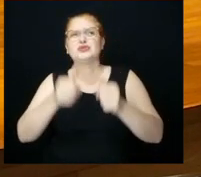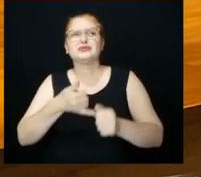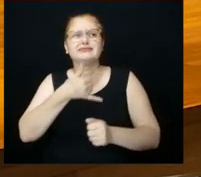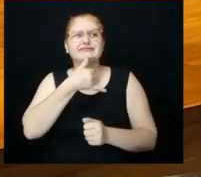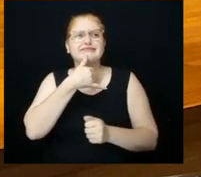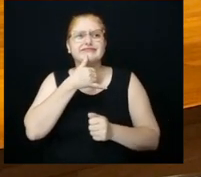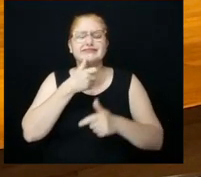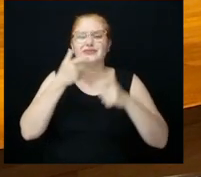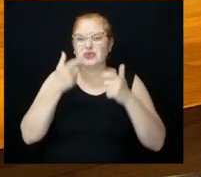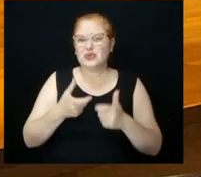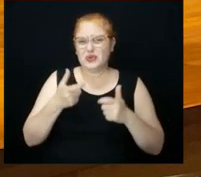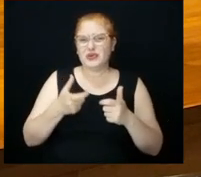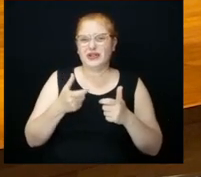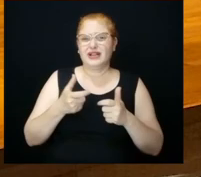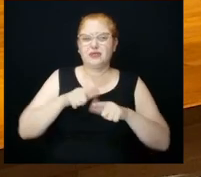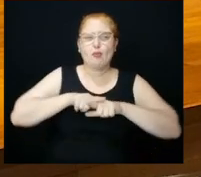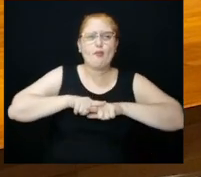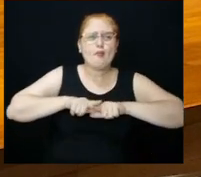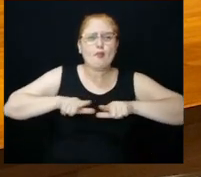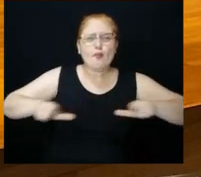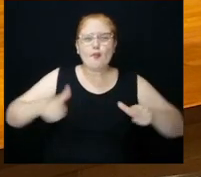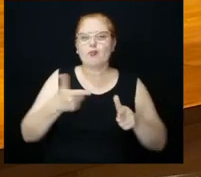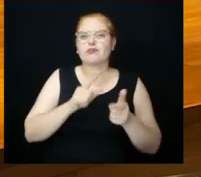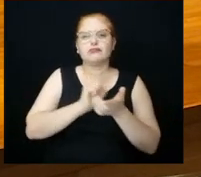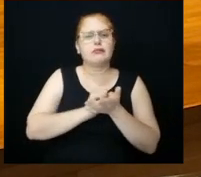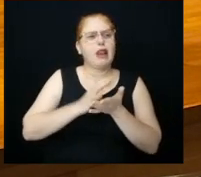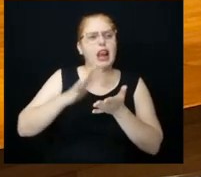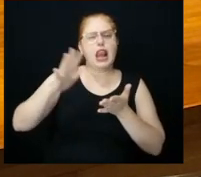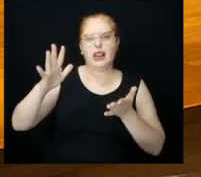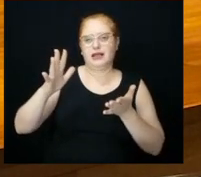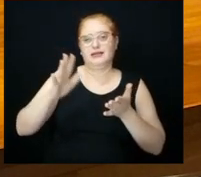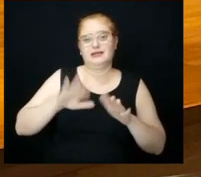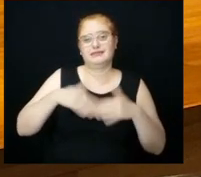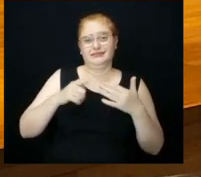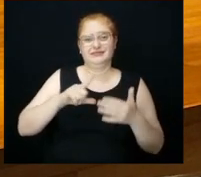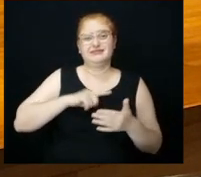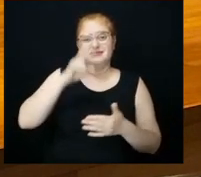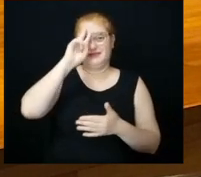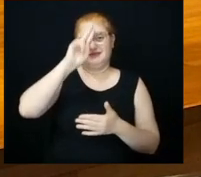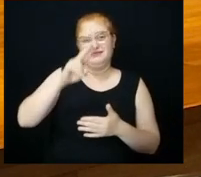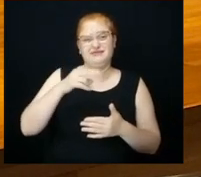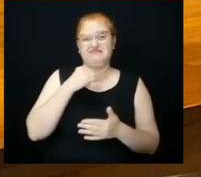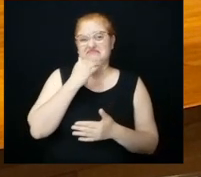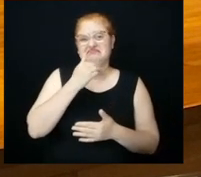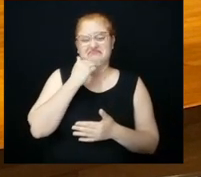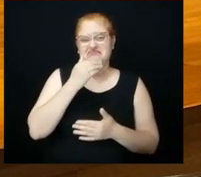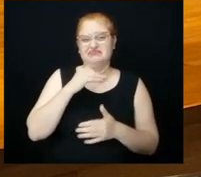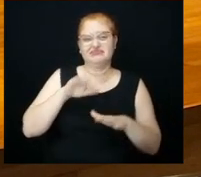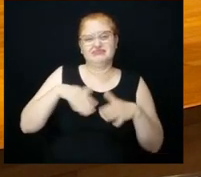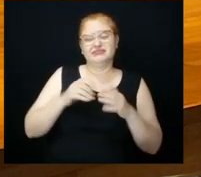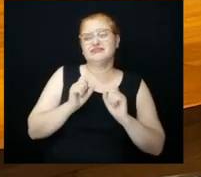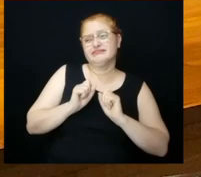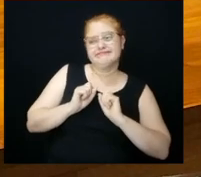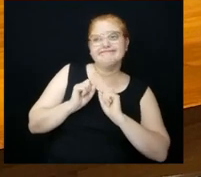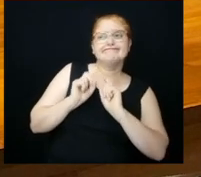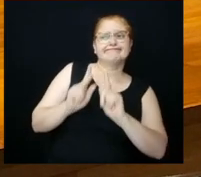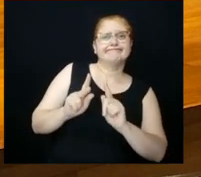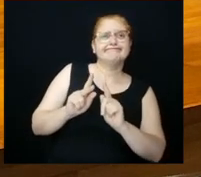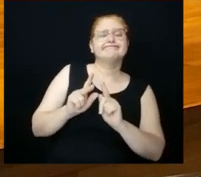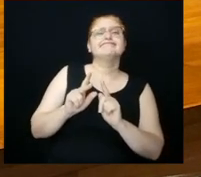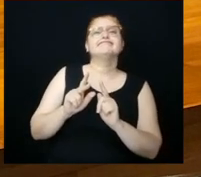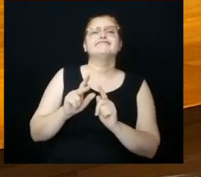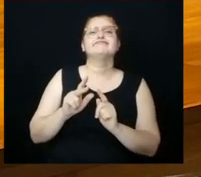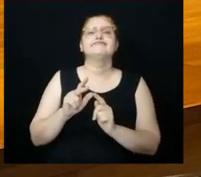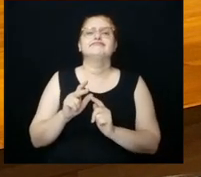Naquele território, tão despido de brilho, ter razão é algo que já não dá vontade. Por isso ele não insiste. Roda a volta